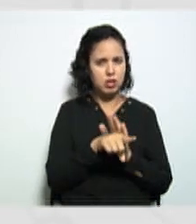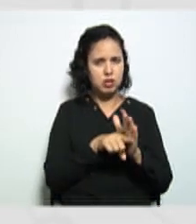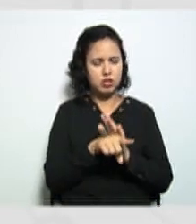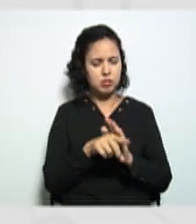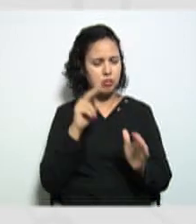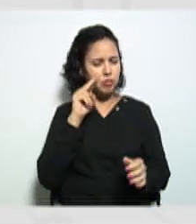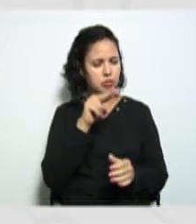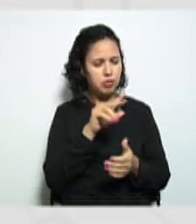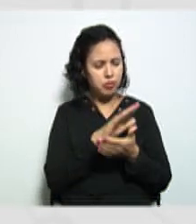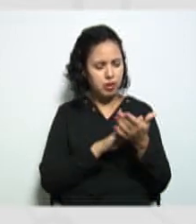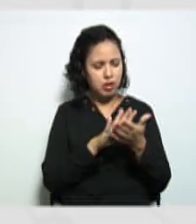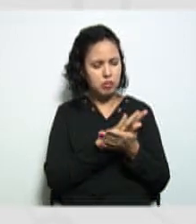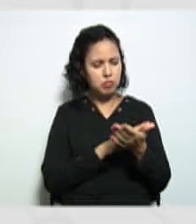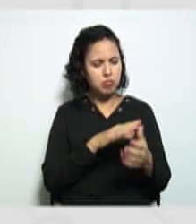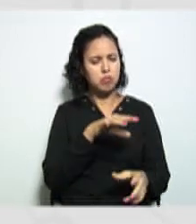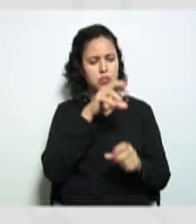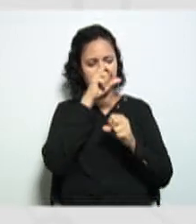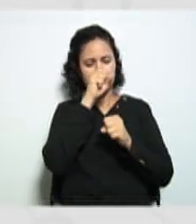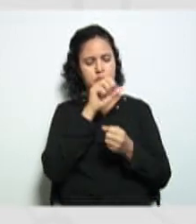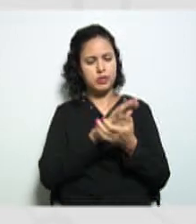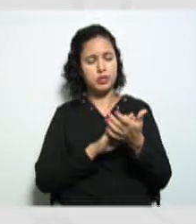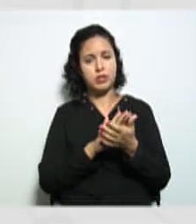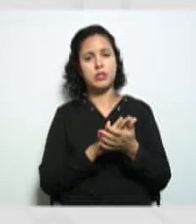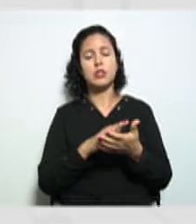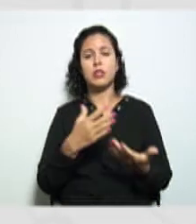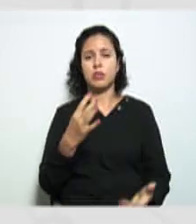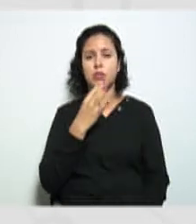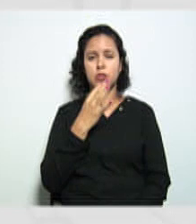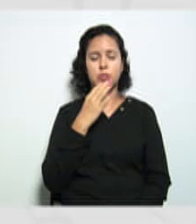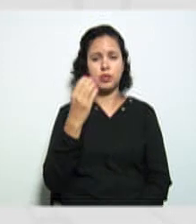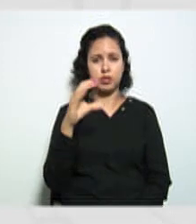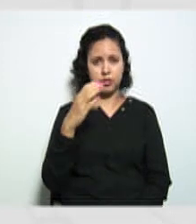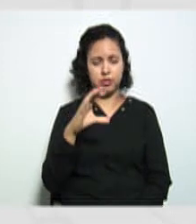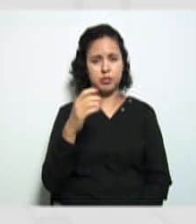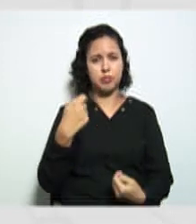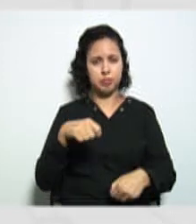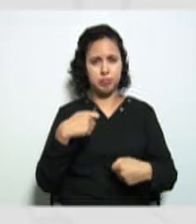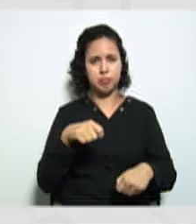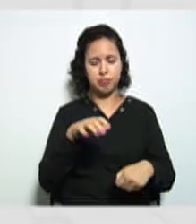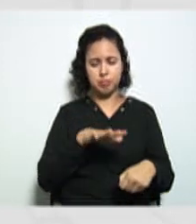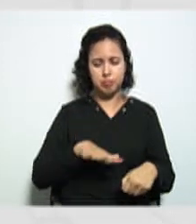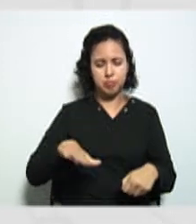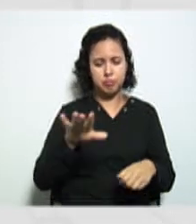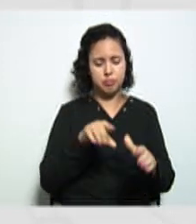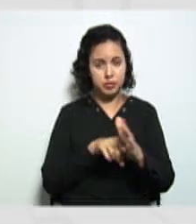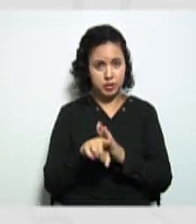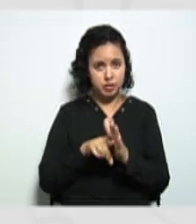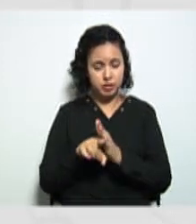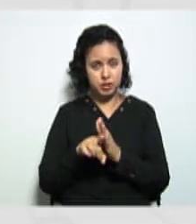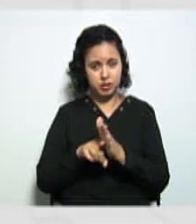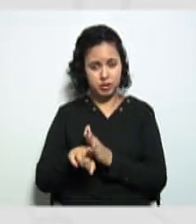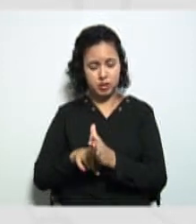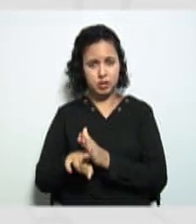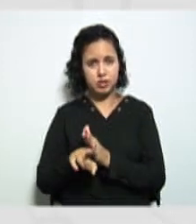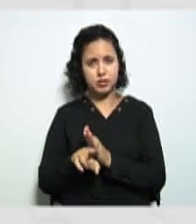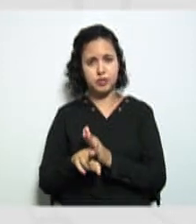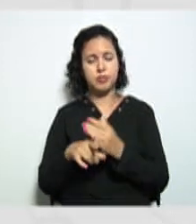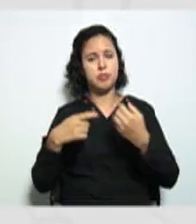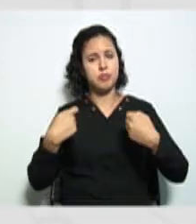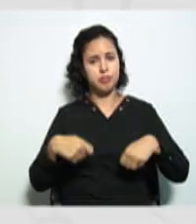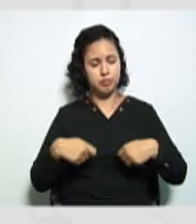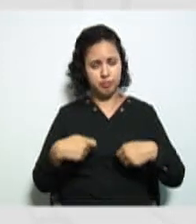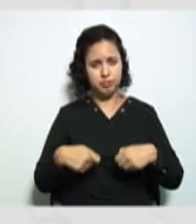enxergar. O conhecimento científico ele tem que estar num plano de análise, né? Então, tem que ser